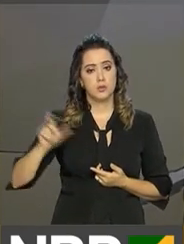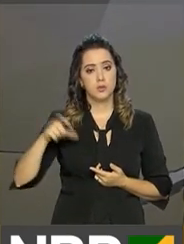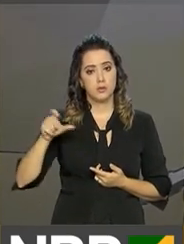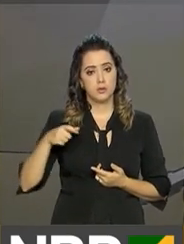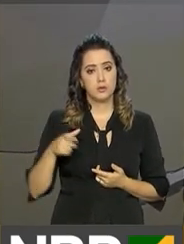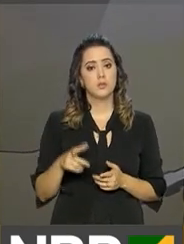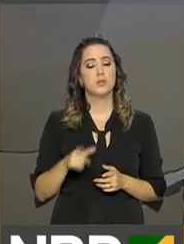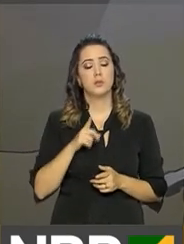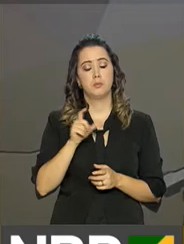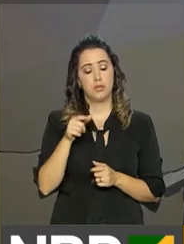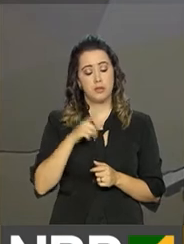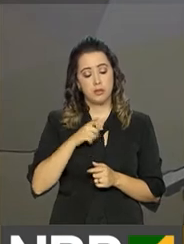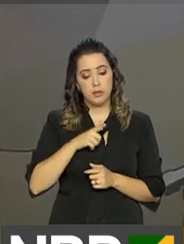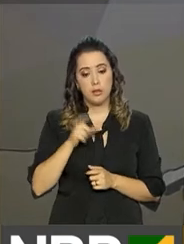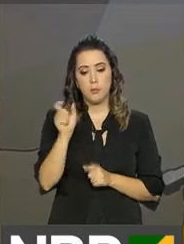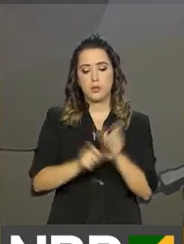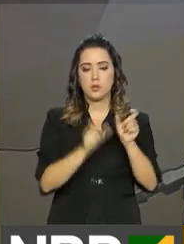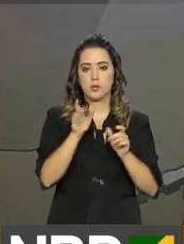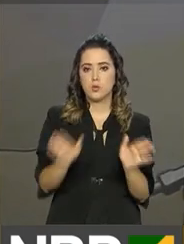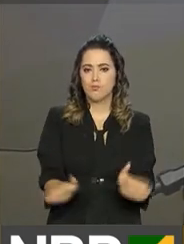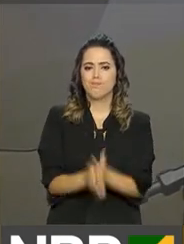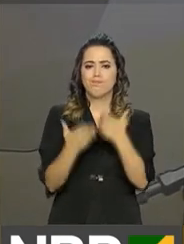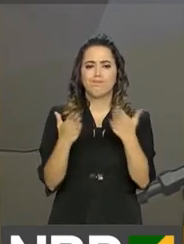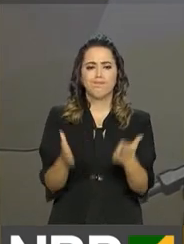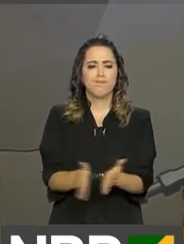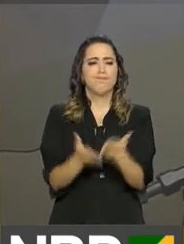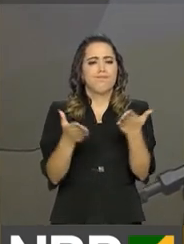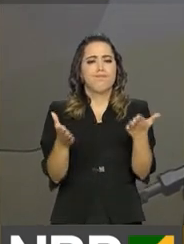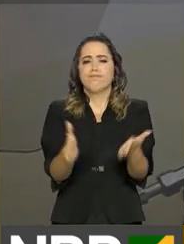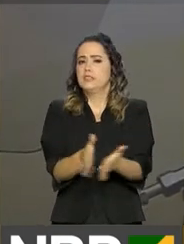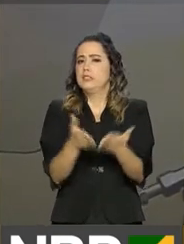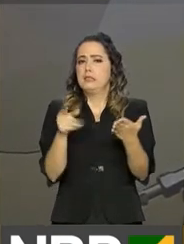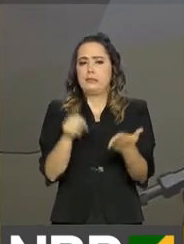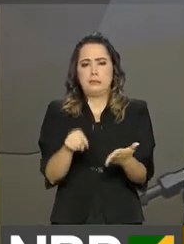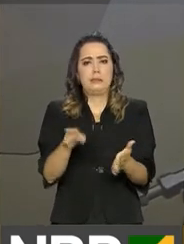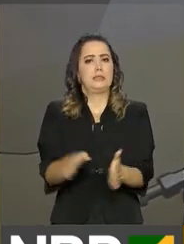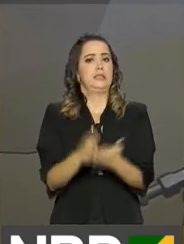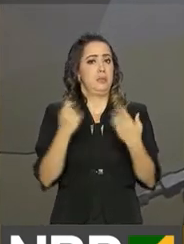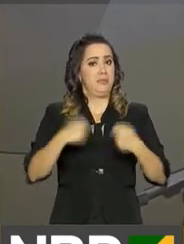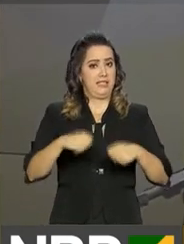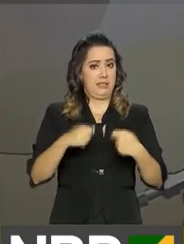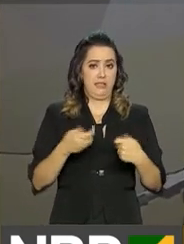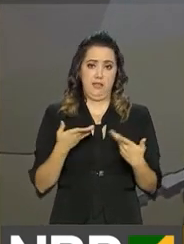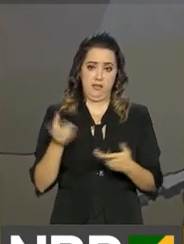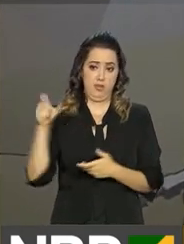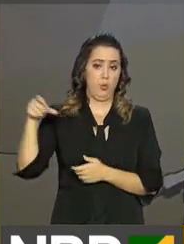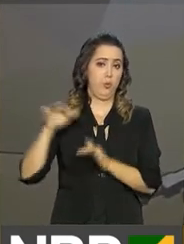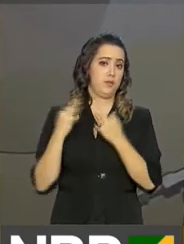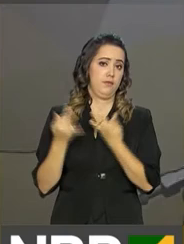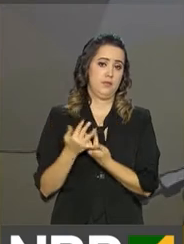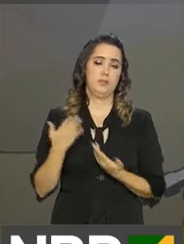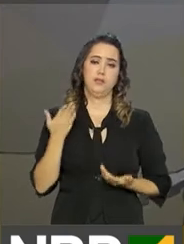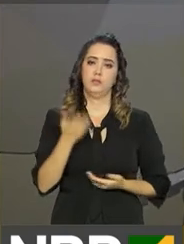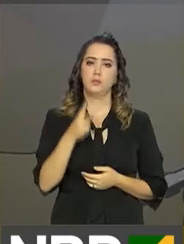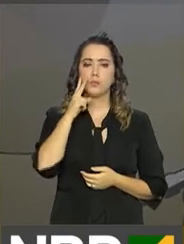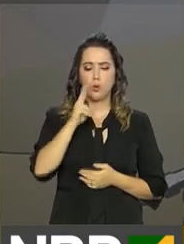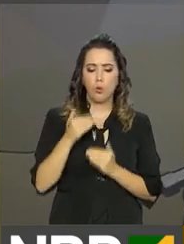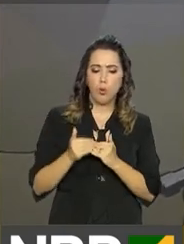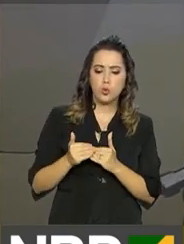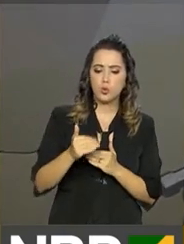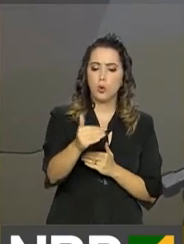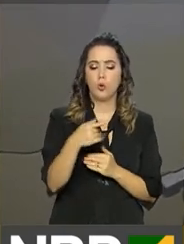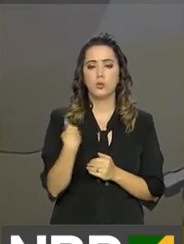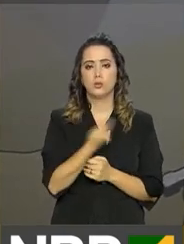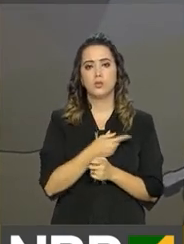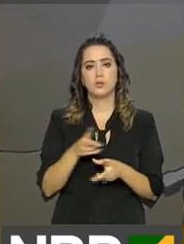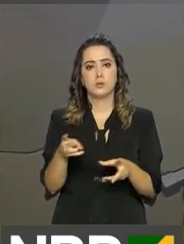miséria extrema. Portanto, você tem que manter o programa. E sobre mantê-lo, além de verificar a sua manutenção,